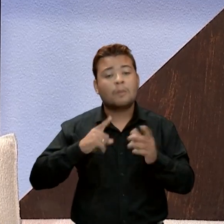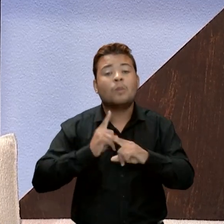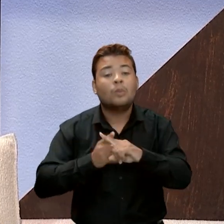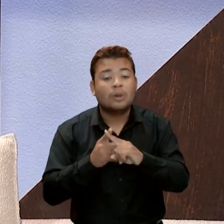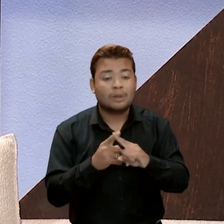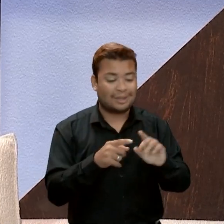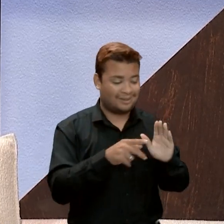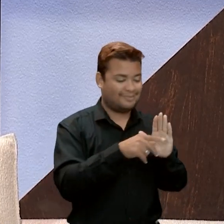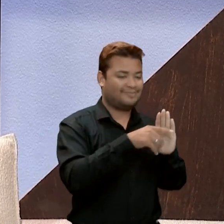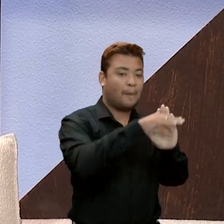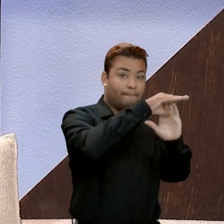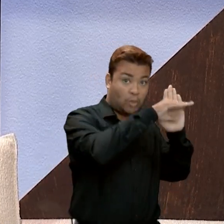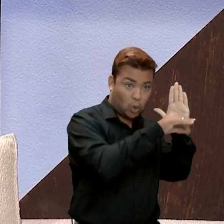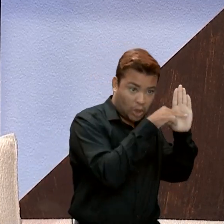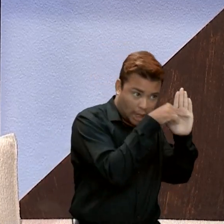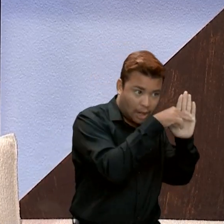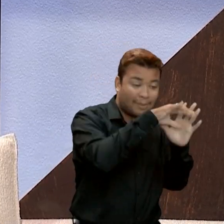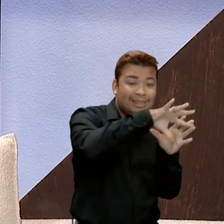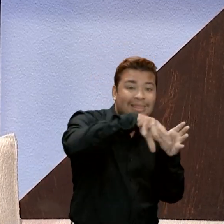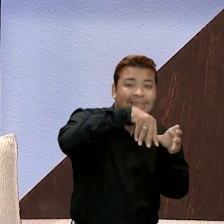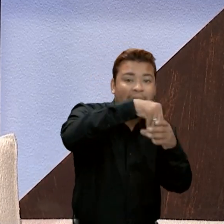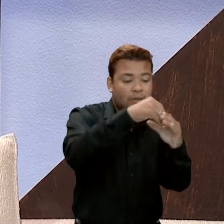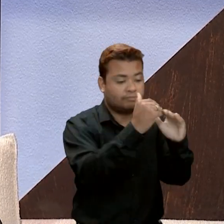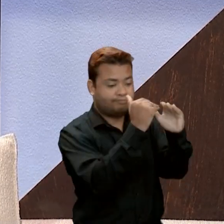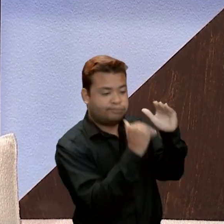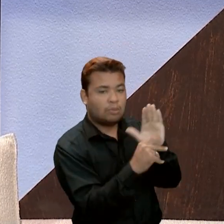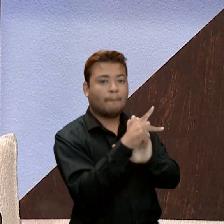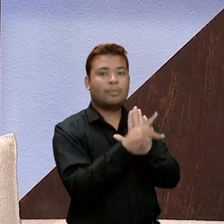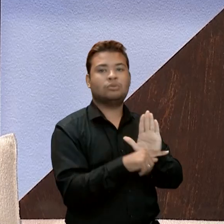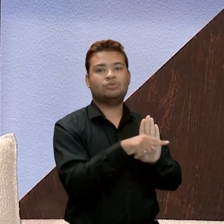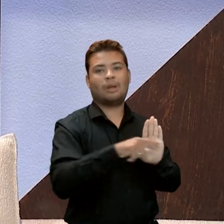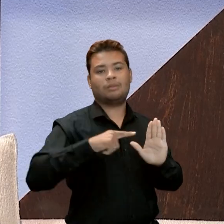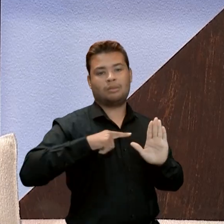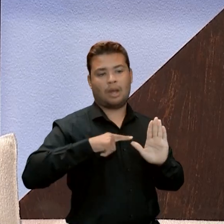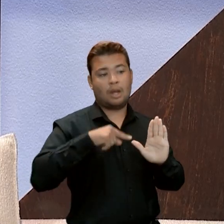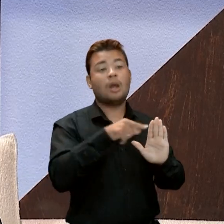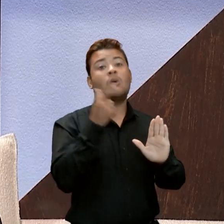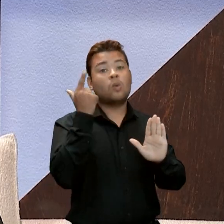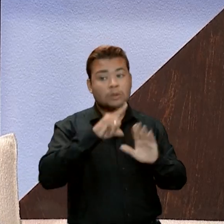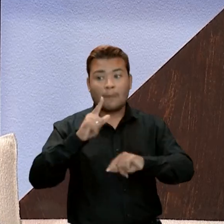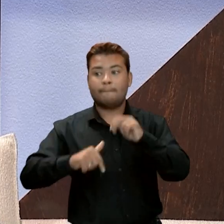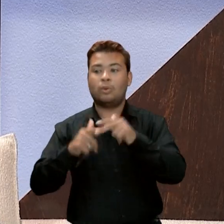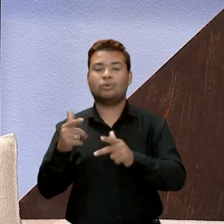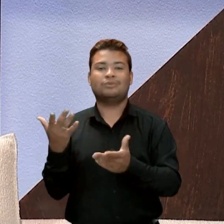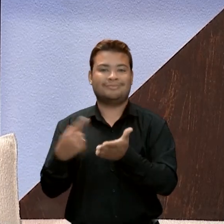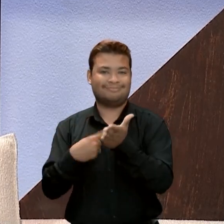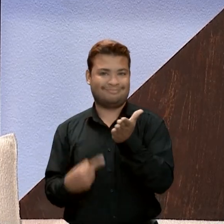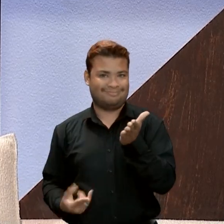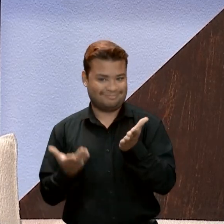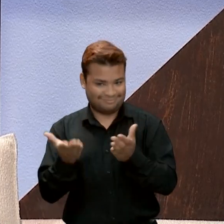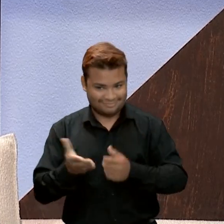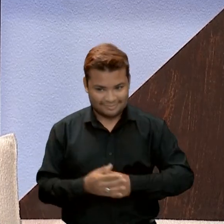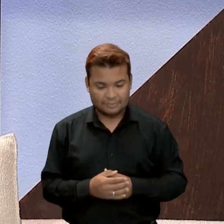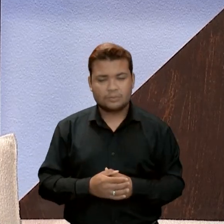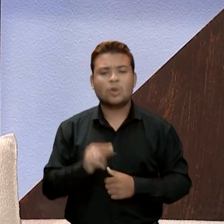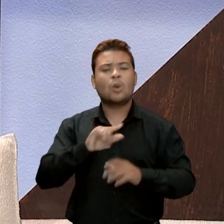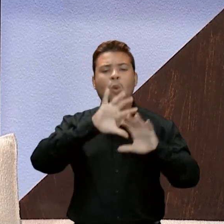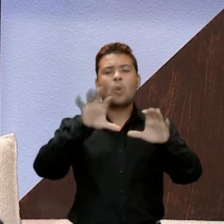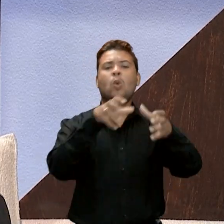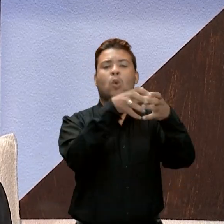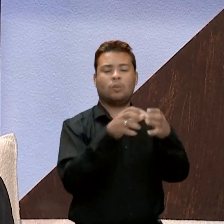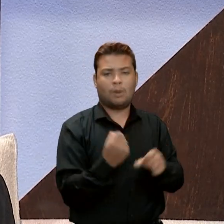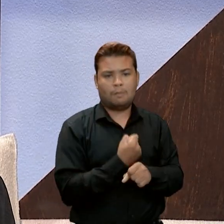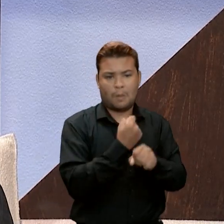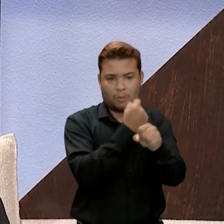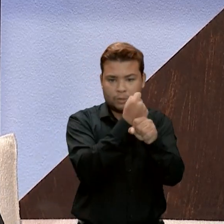desse programa, Comunidade da Construção. Esse programa reúne representantes da cadeia produtiva da construção, então